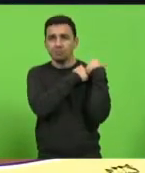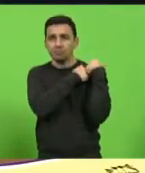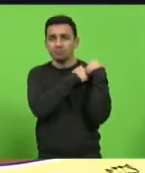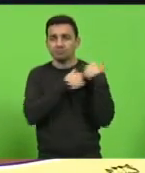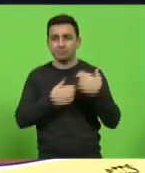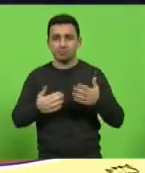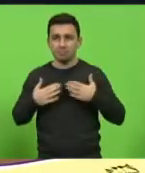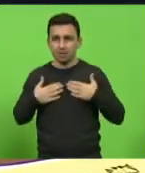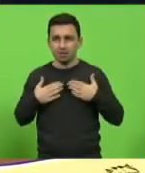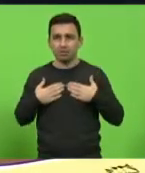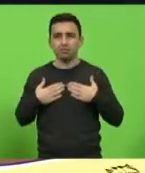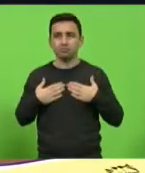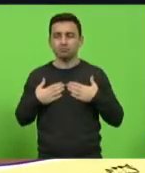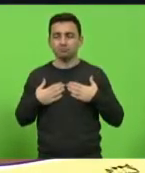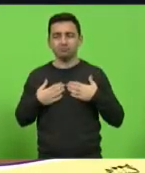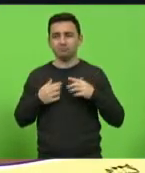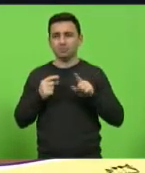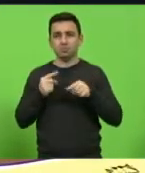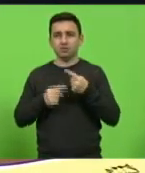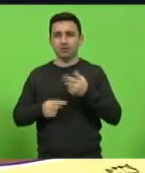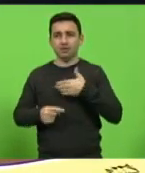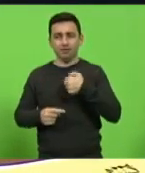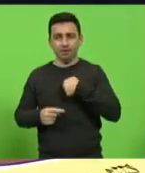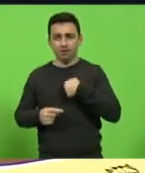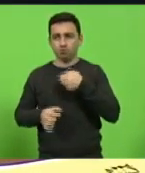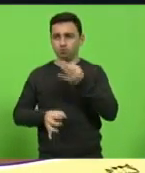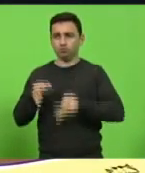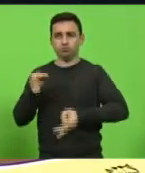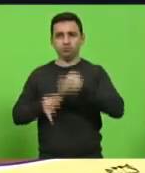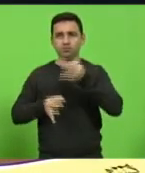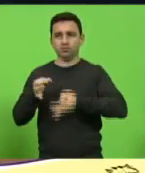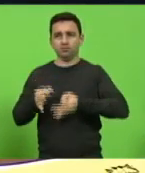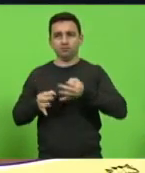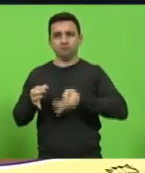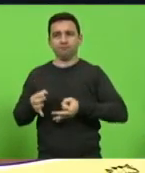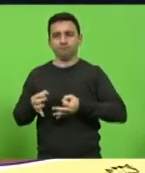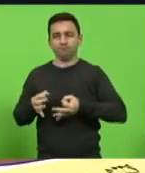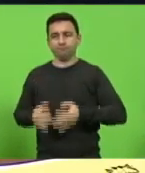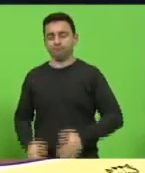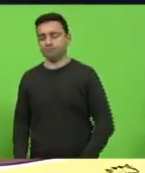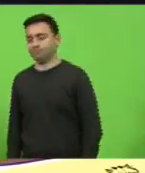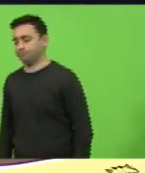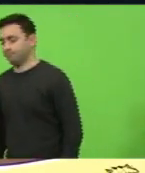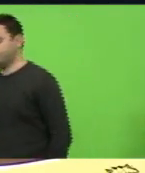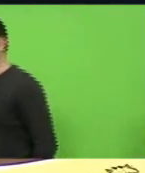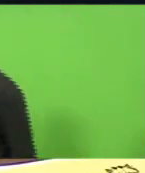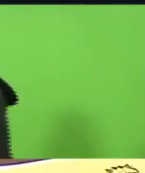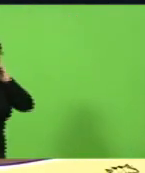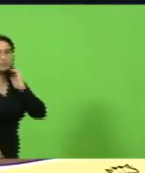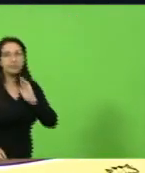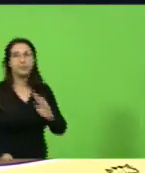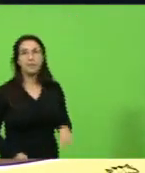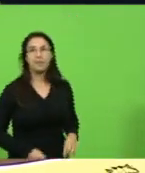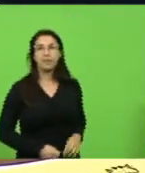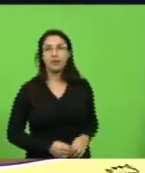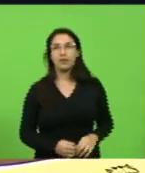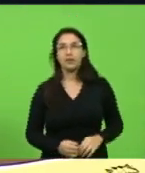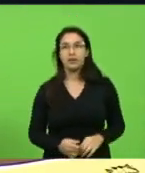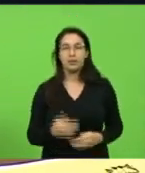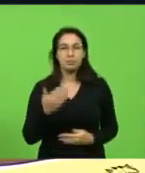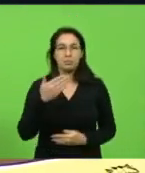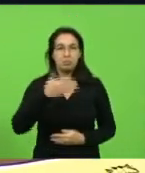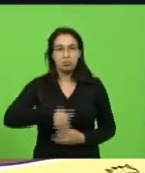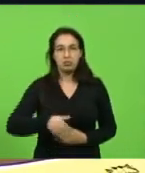cabe, como julgador, sem nenhuma prova nova,